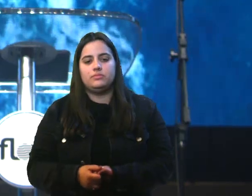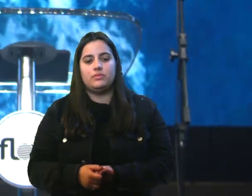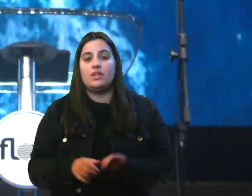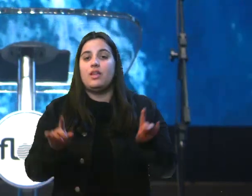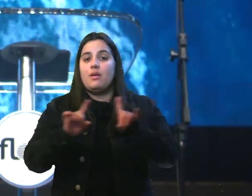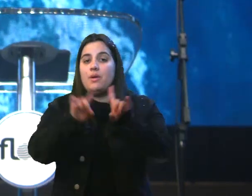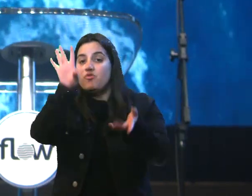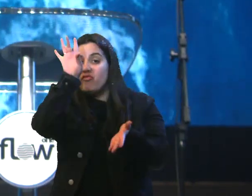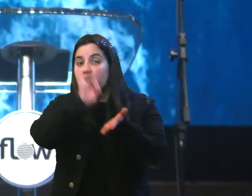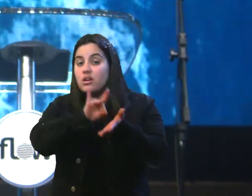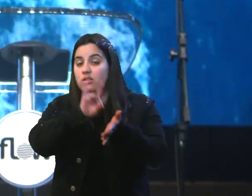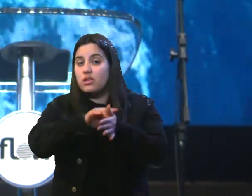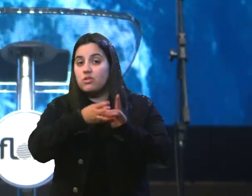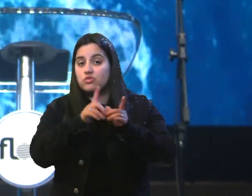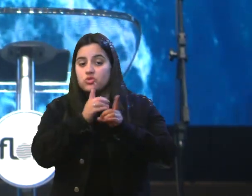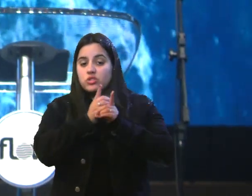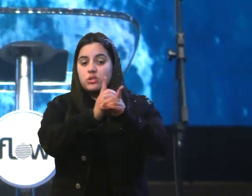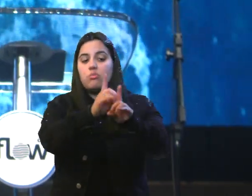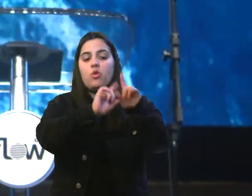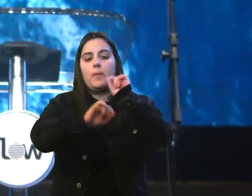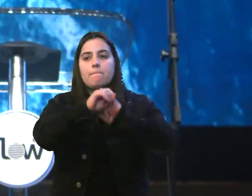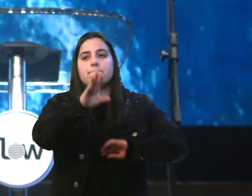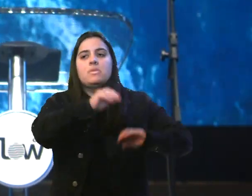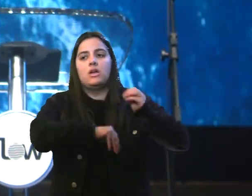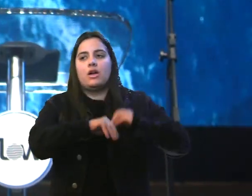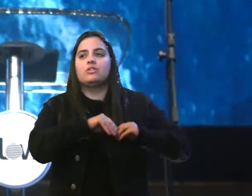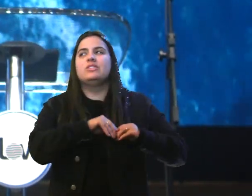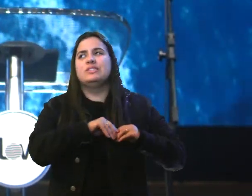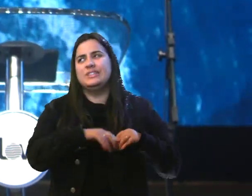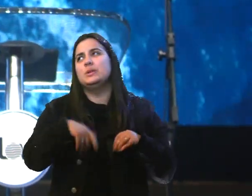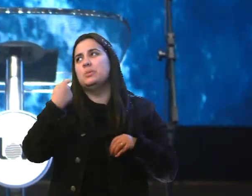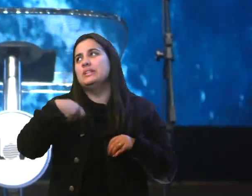Mas um verdadeiro discípulo confessa os seus pecados.